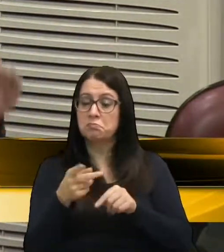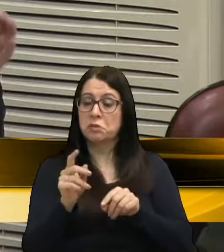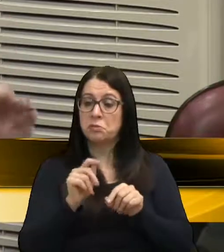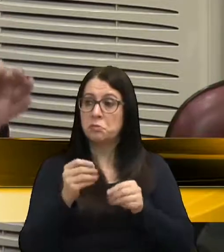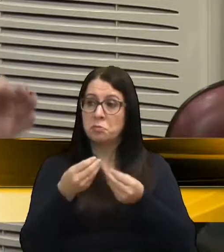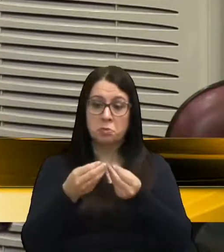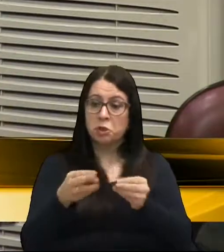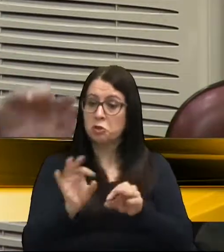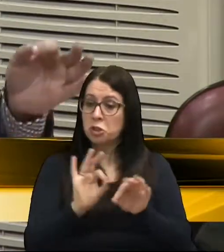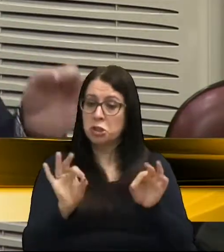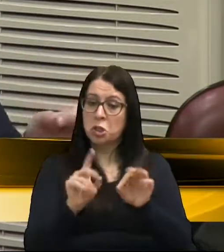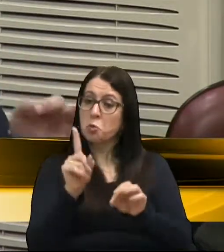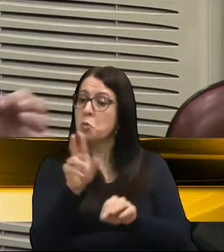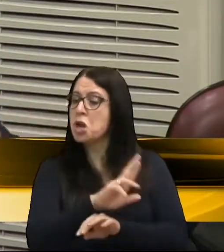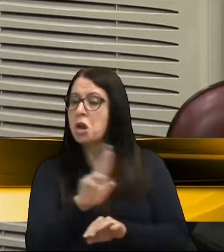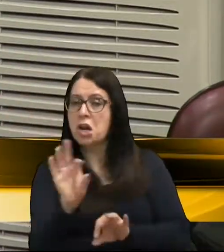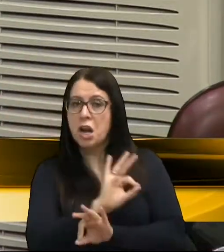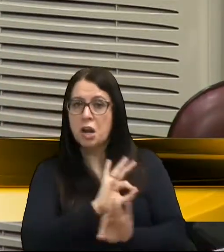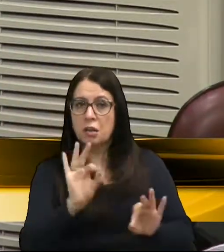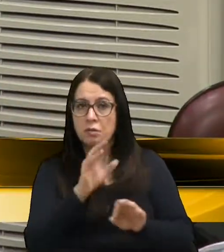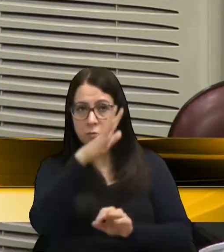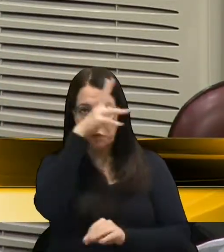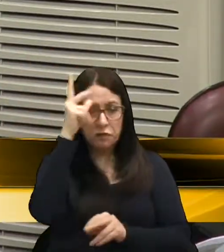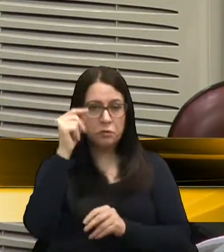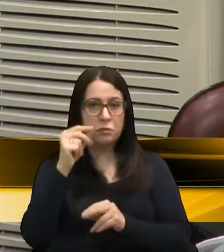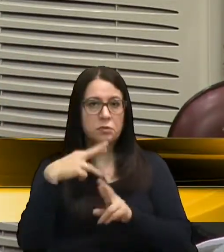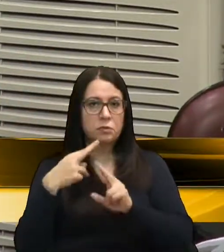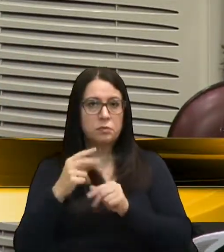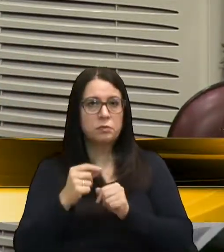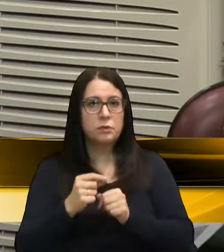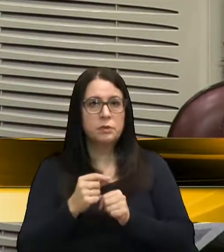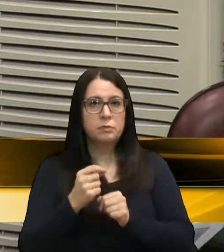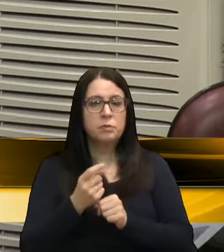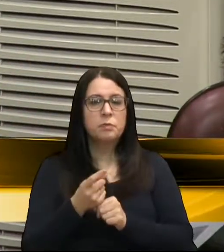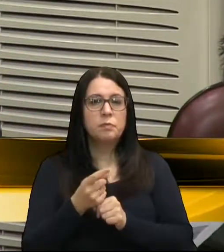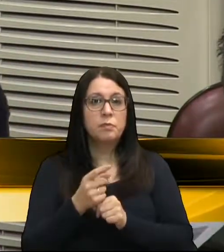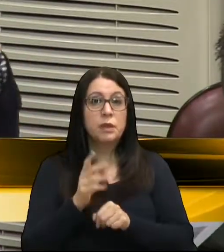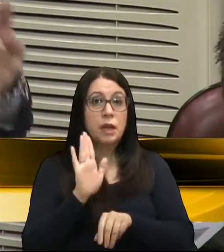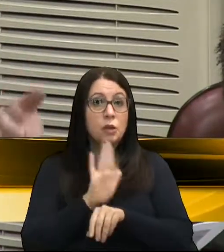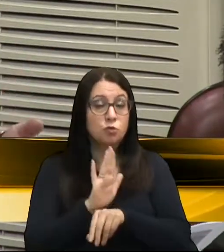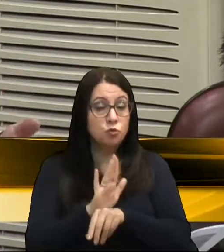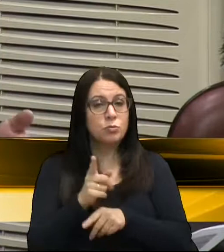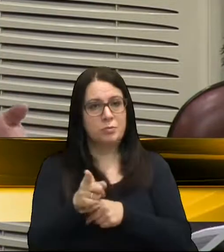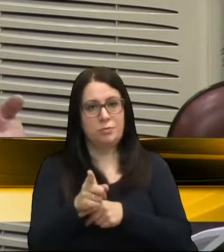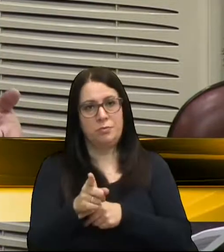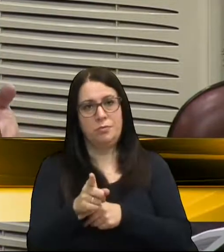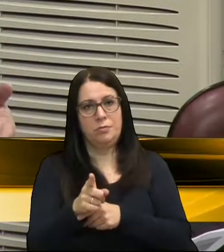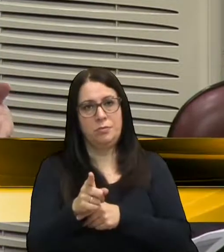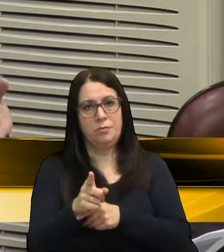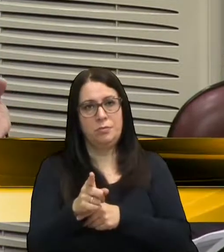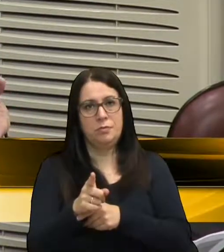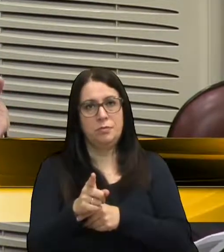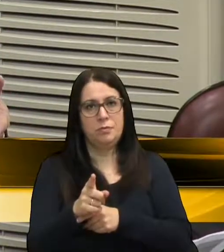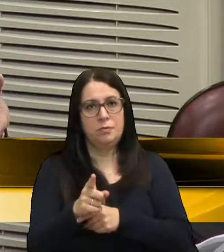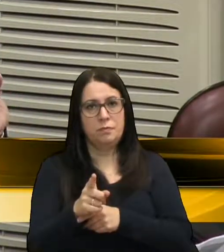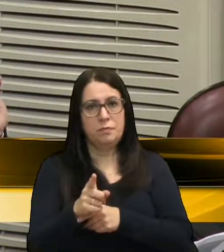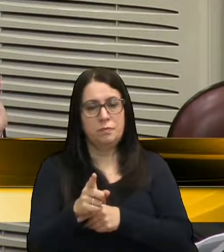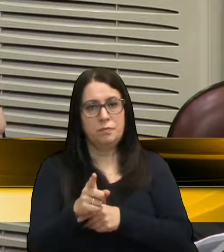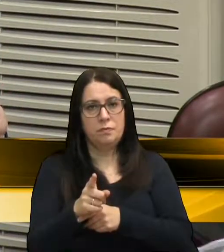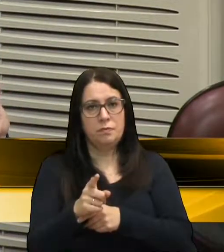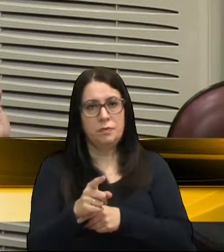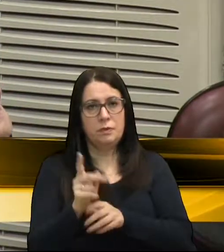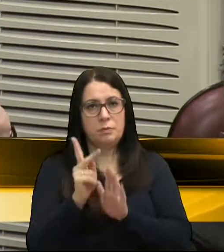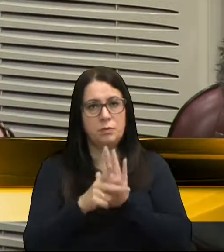em R$1 sequer ao poder público com relação a isso. Ele, bem pelo contrário, ele fomenta um